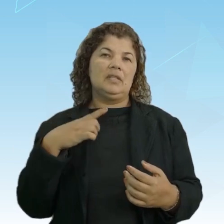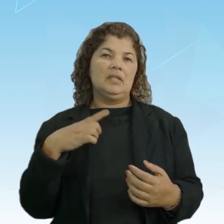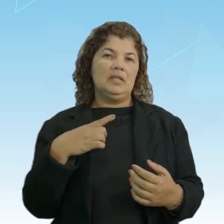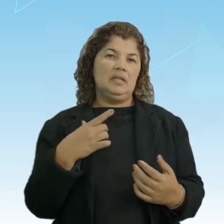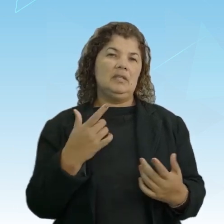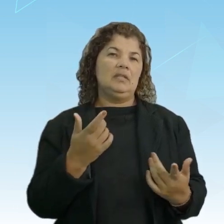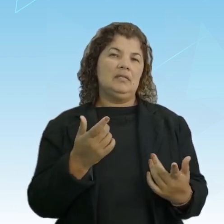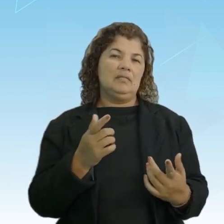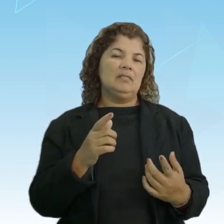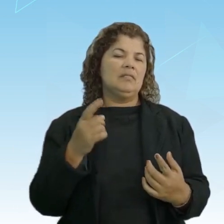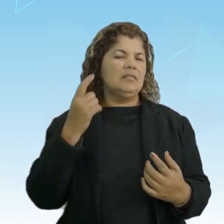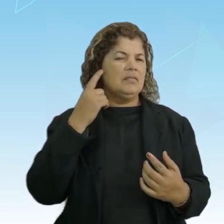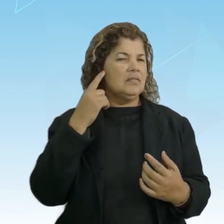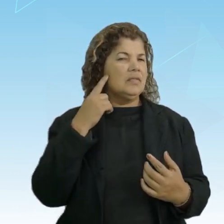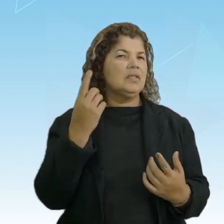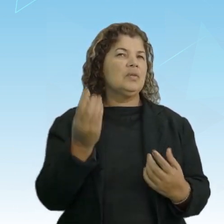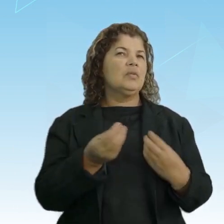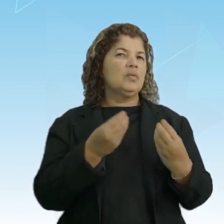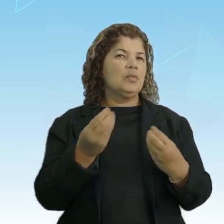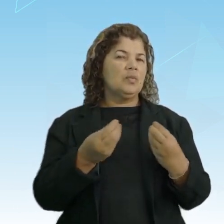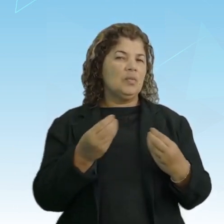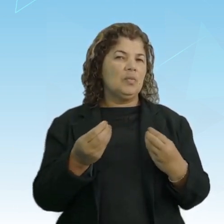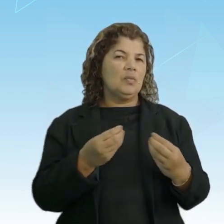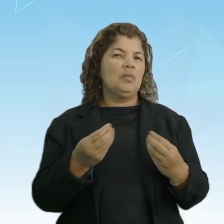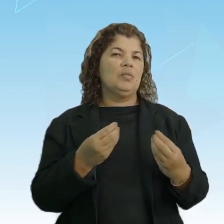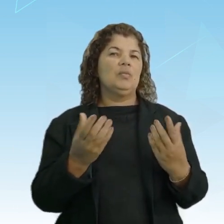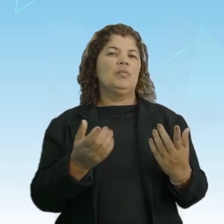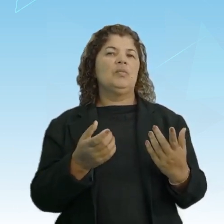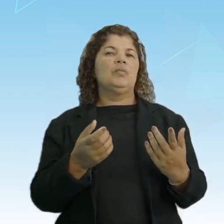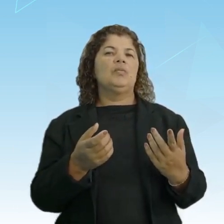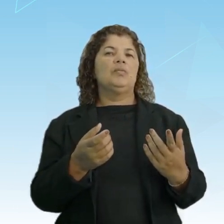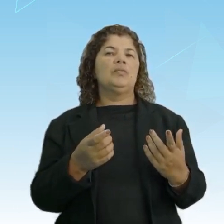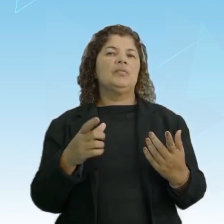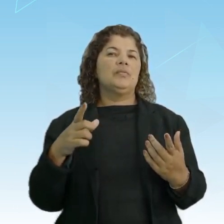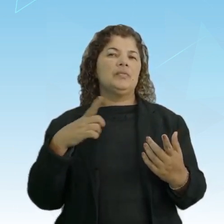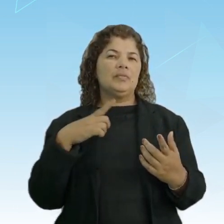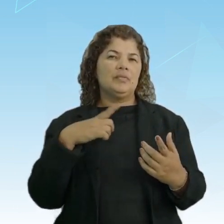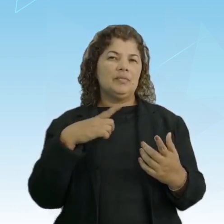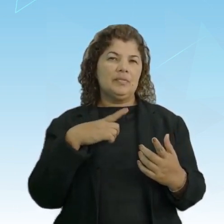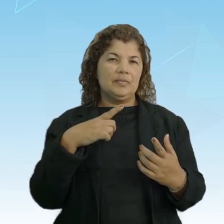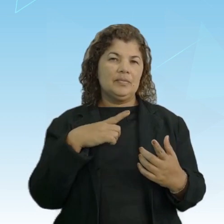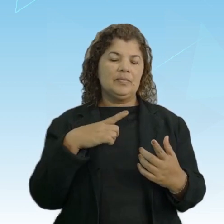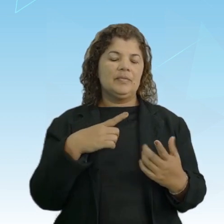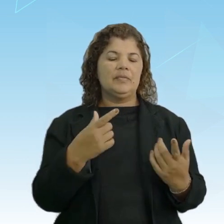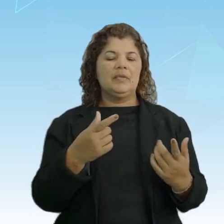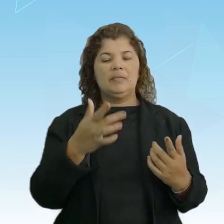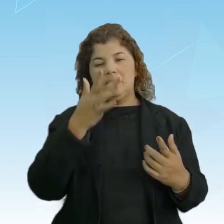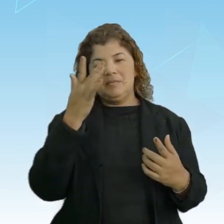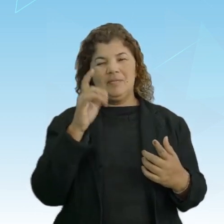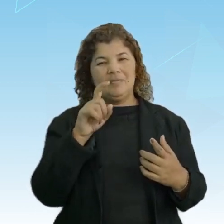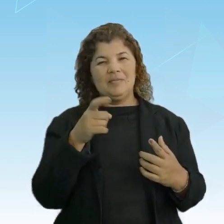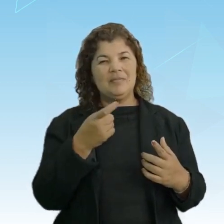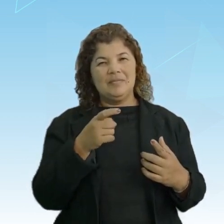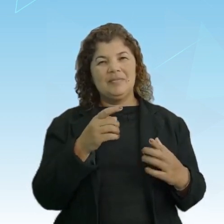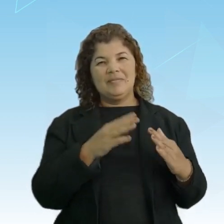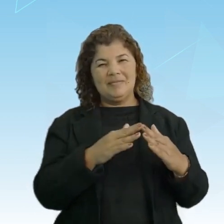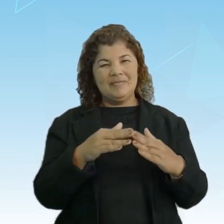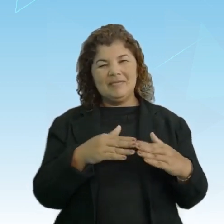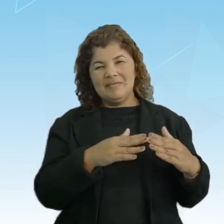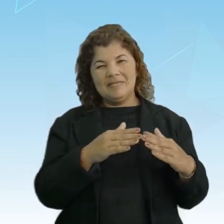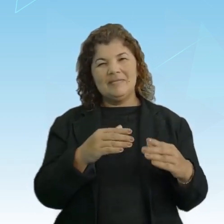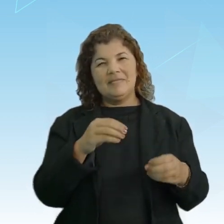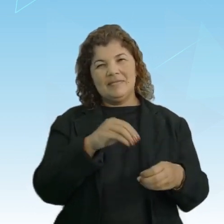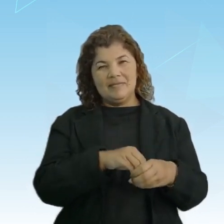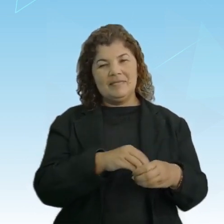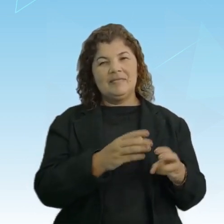relato. Sobre esses cordeiros tão dóceis, os nativos, tão qualificados